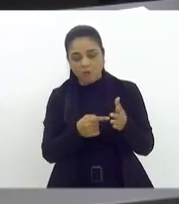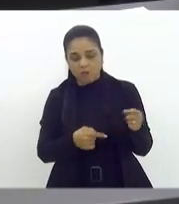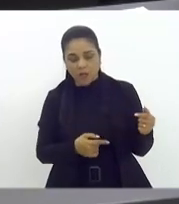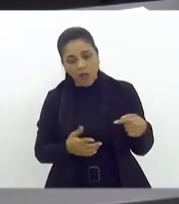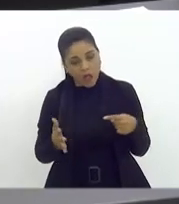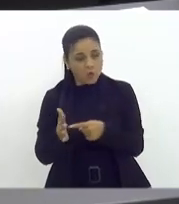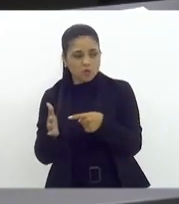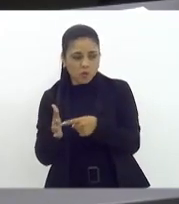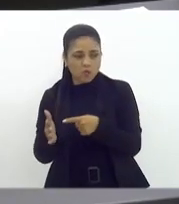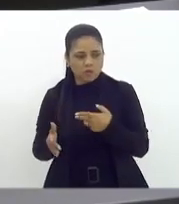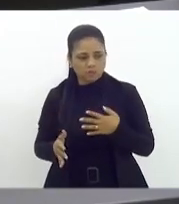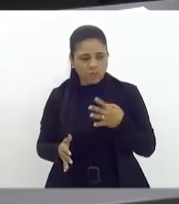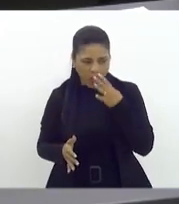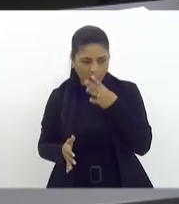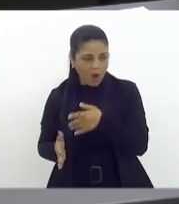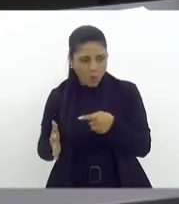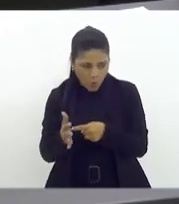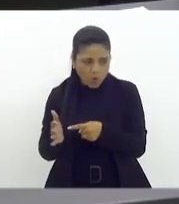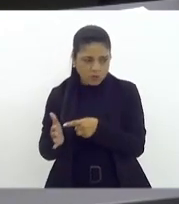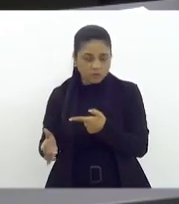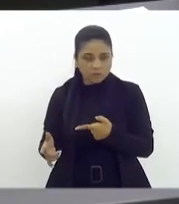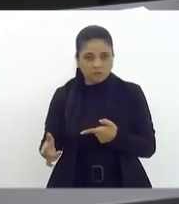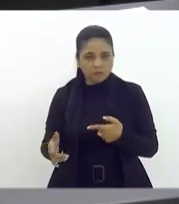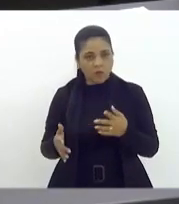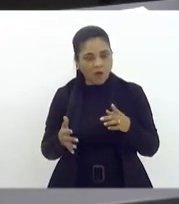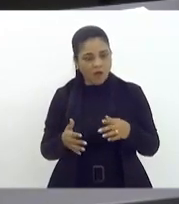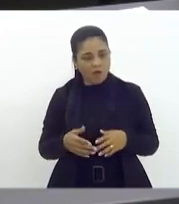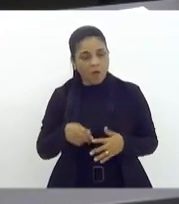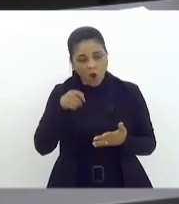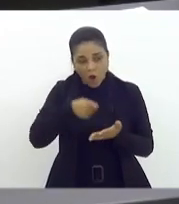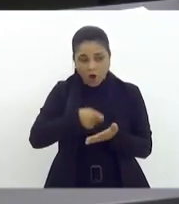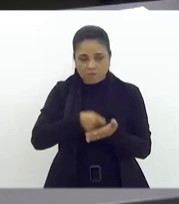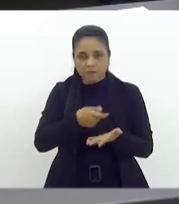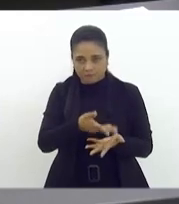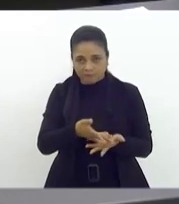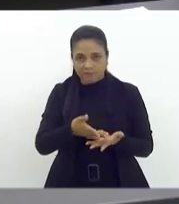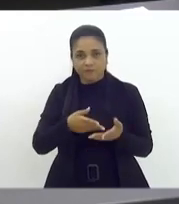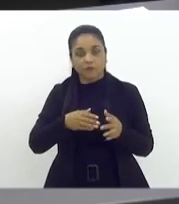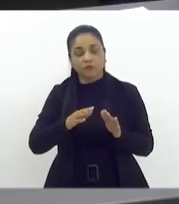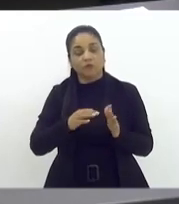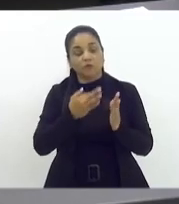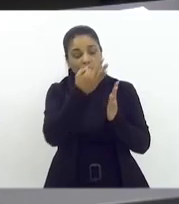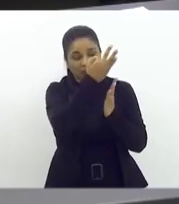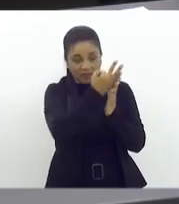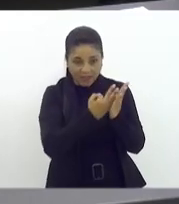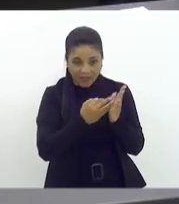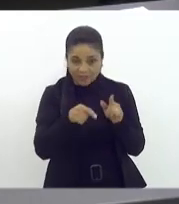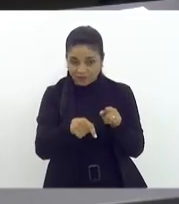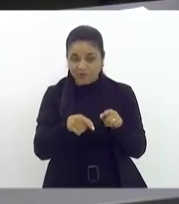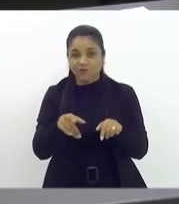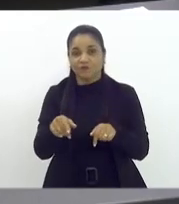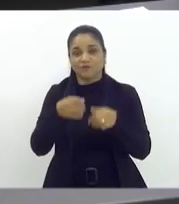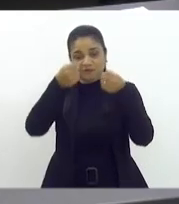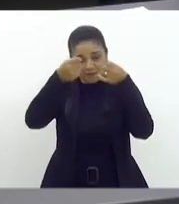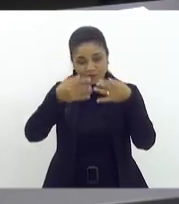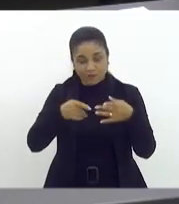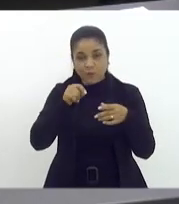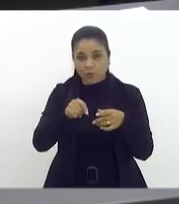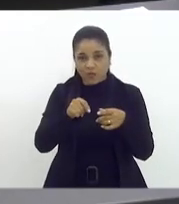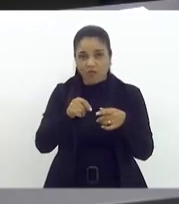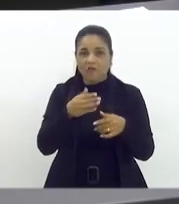contra a vontade delas e ao final lá no final desse mesmo texto a senhora diz prevenir um falso reconhecimento